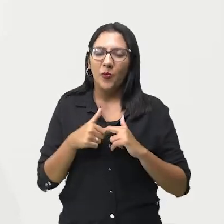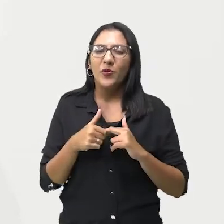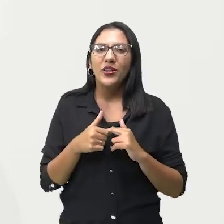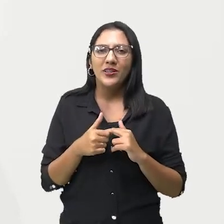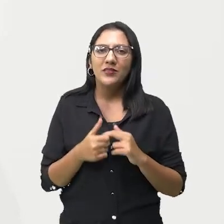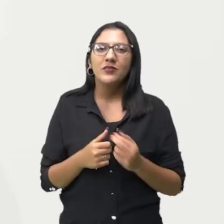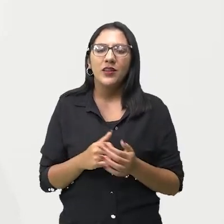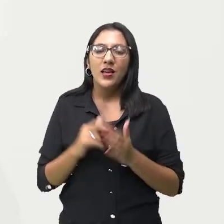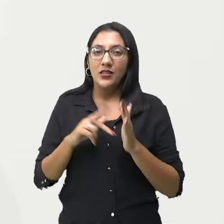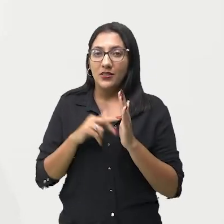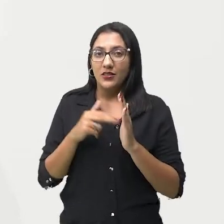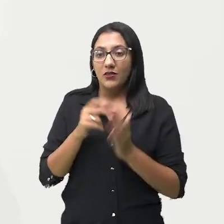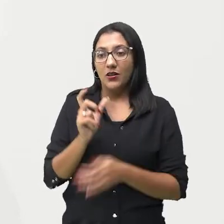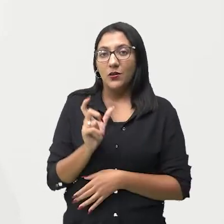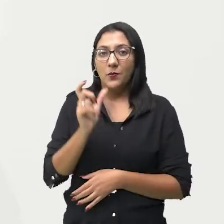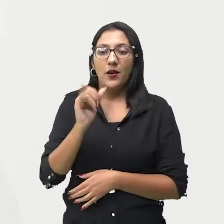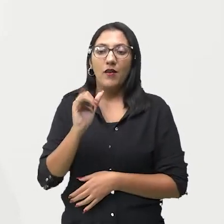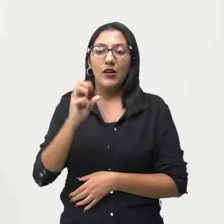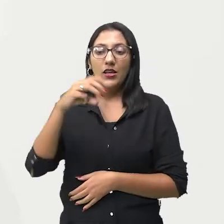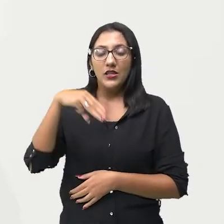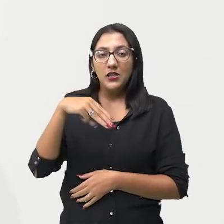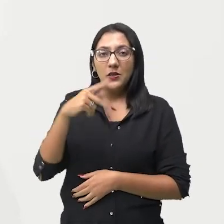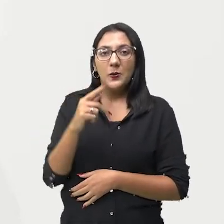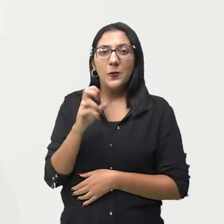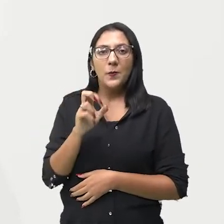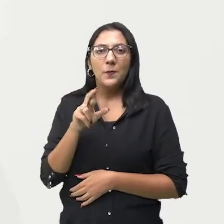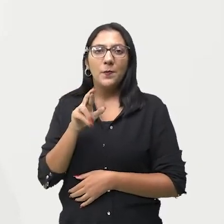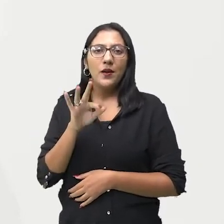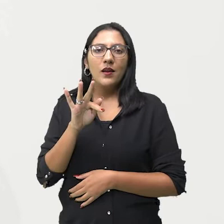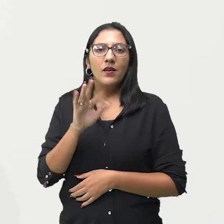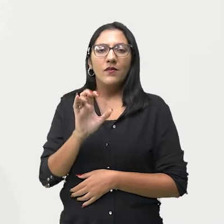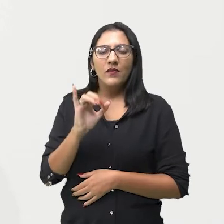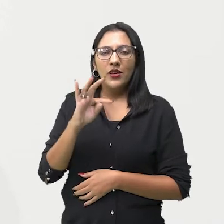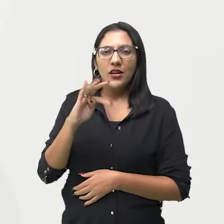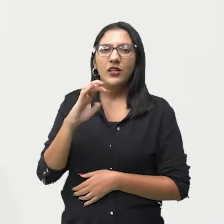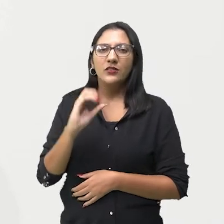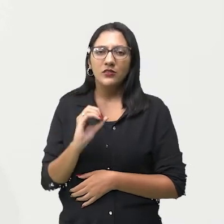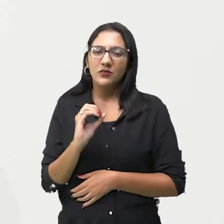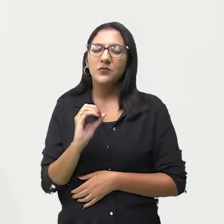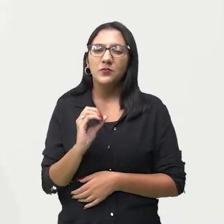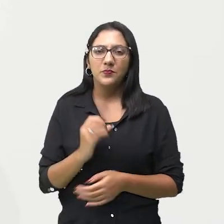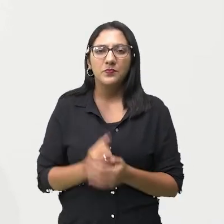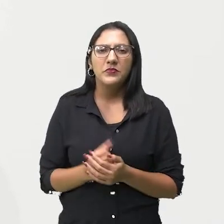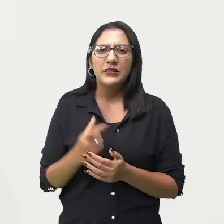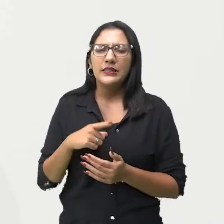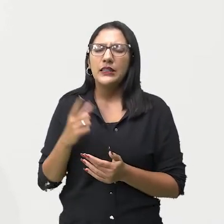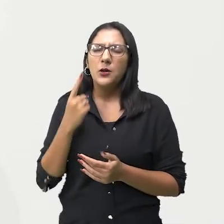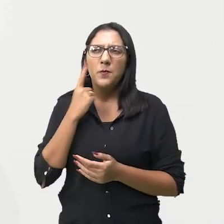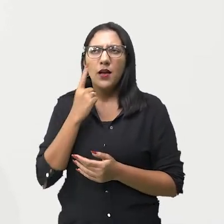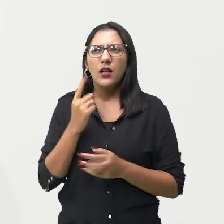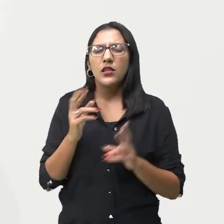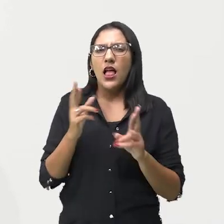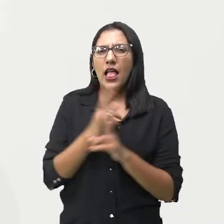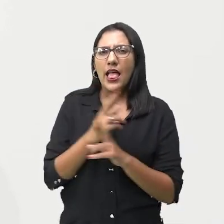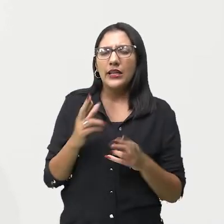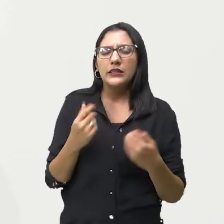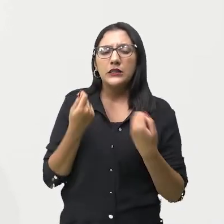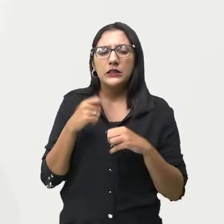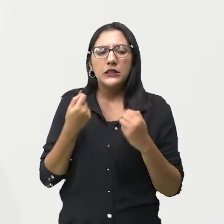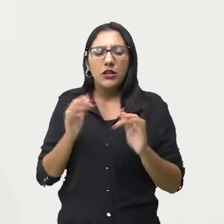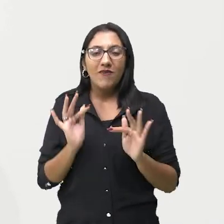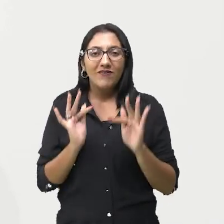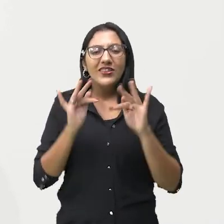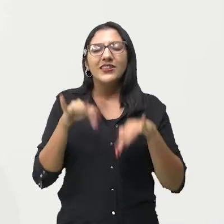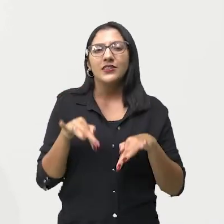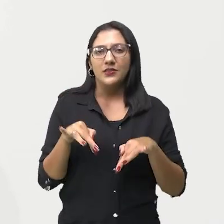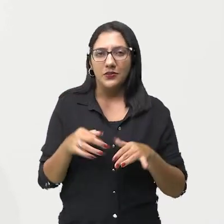de imperfeito. É algo imperfeito, não está totalmente no passado. Tem algo precisando ser